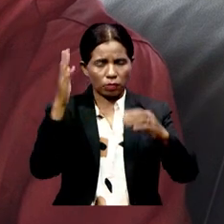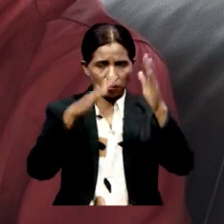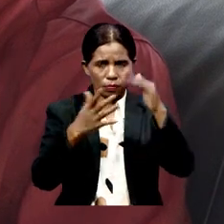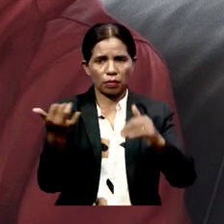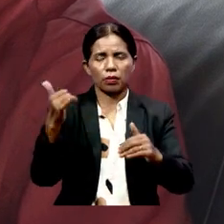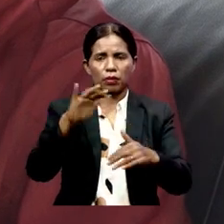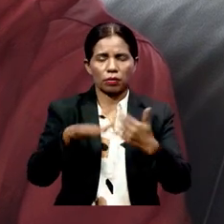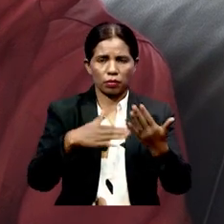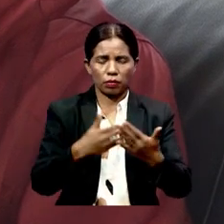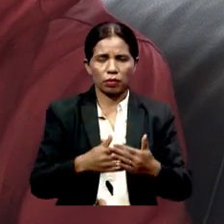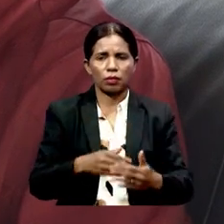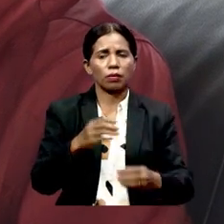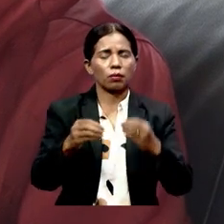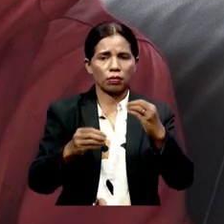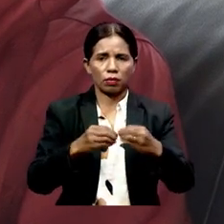sirane. Kona ba